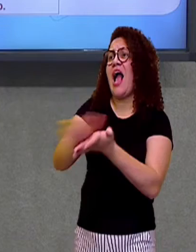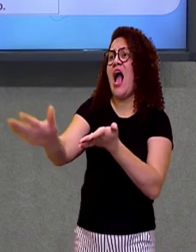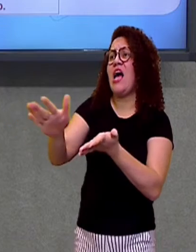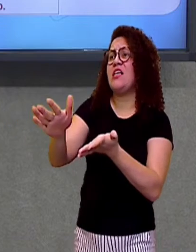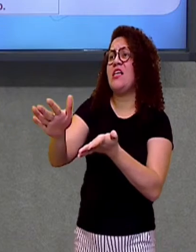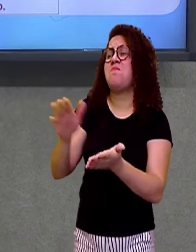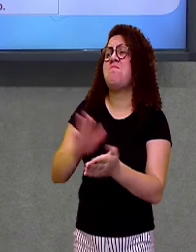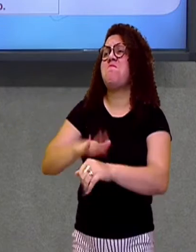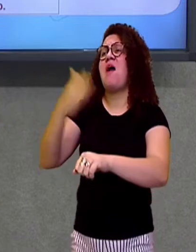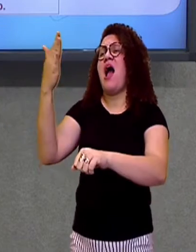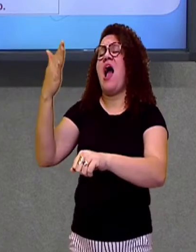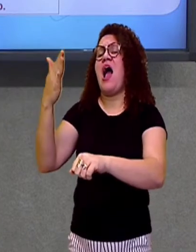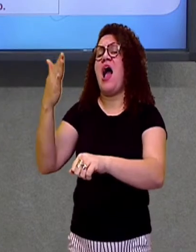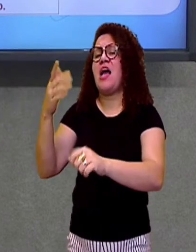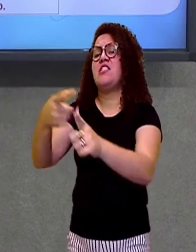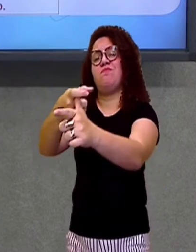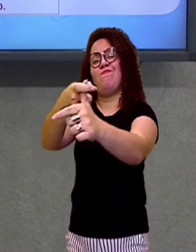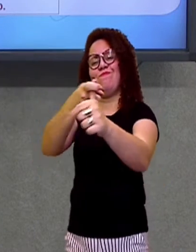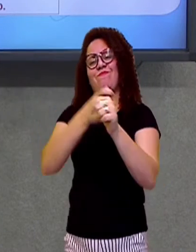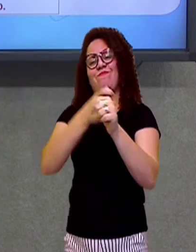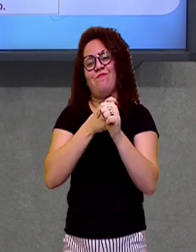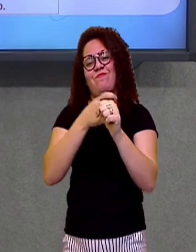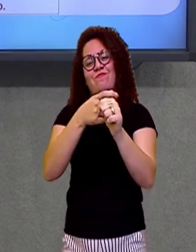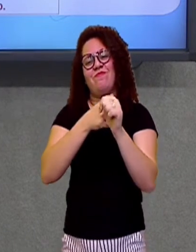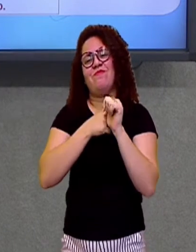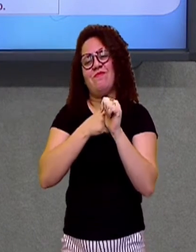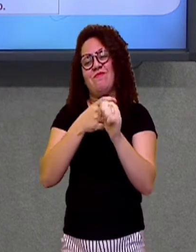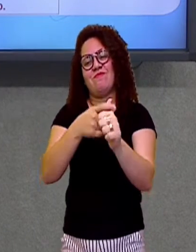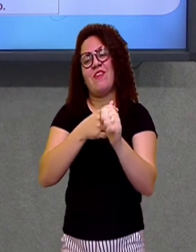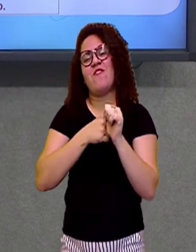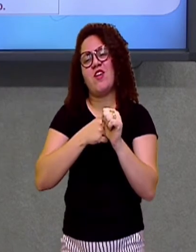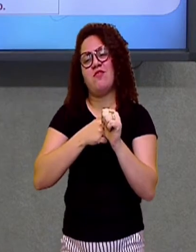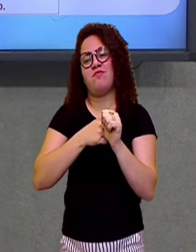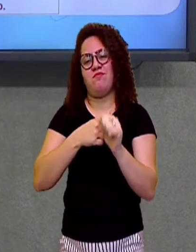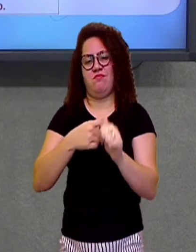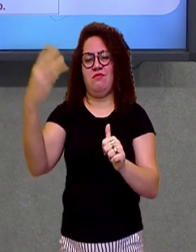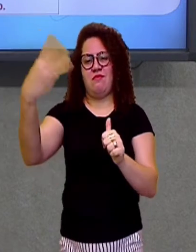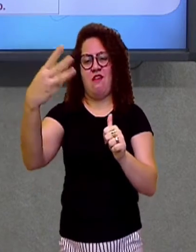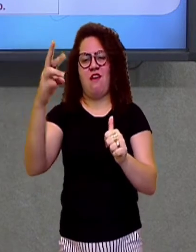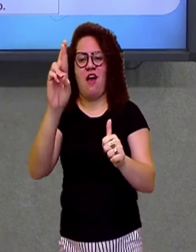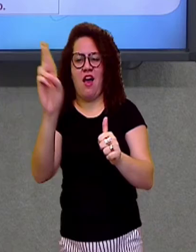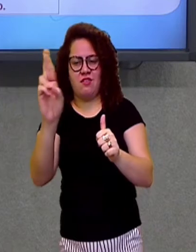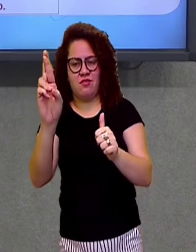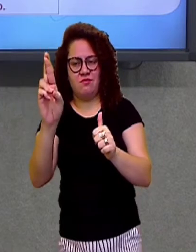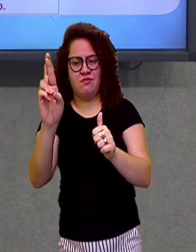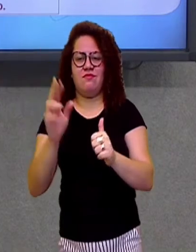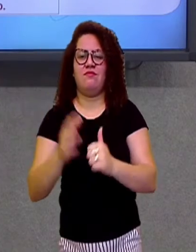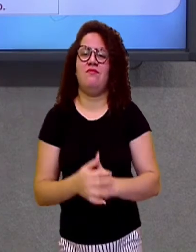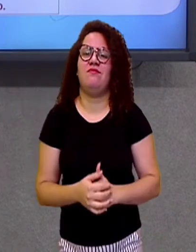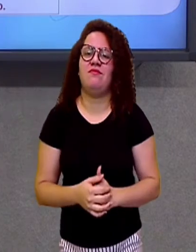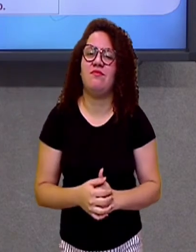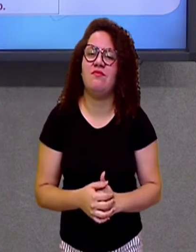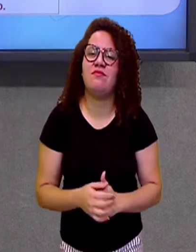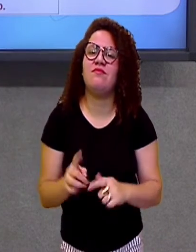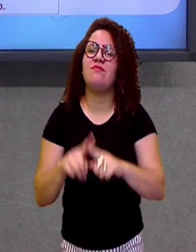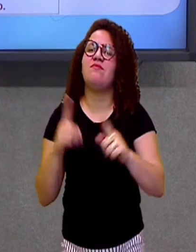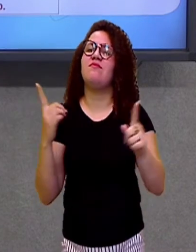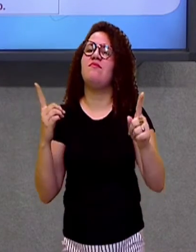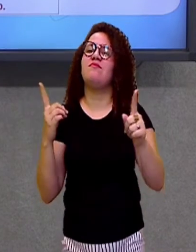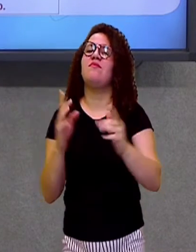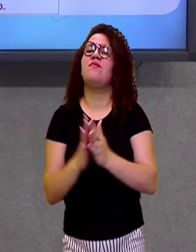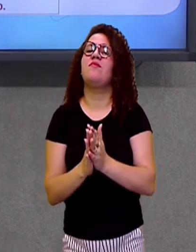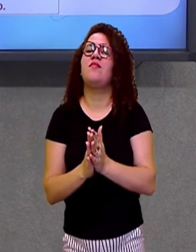eu tenho, eu vou ficar devendo. E eu vou ficar de... Ela ficou devendo quanto? R$ 3. Então